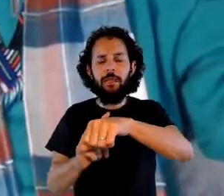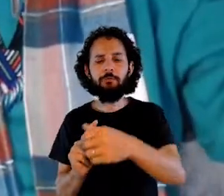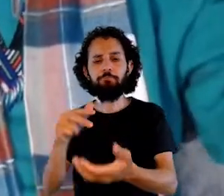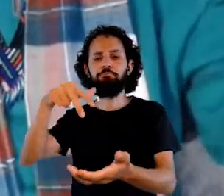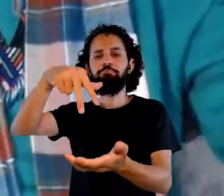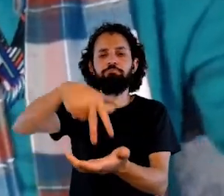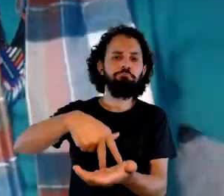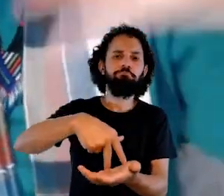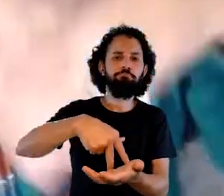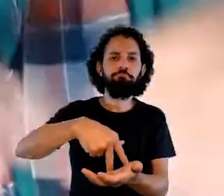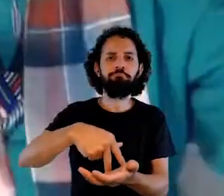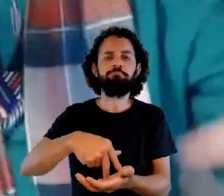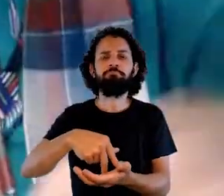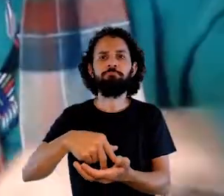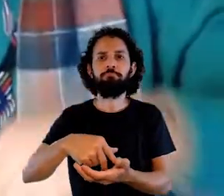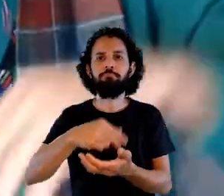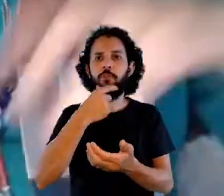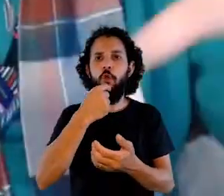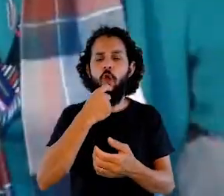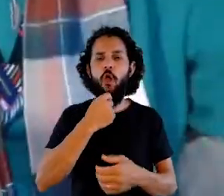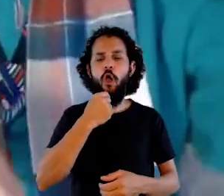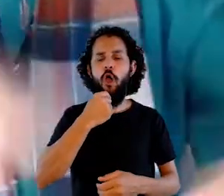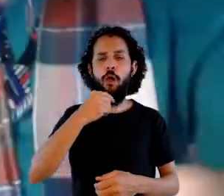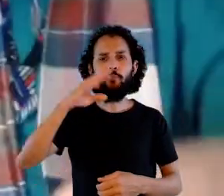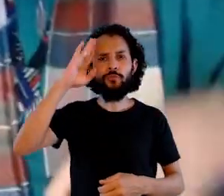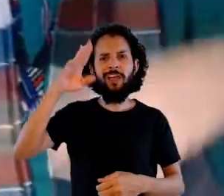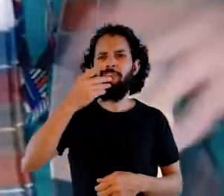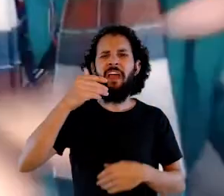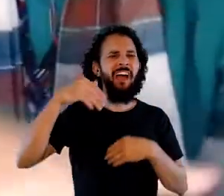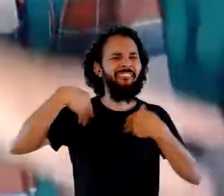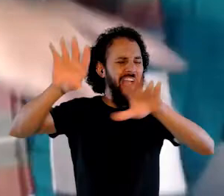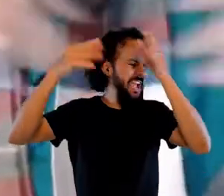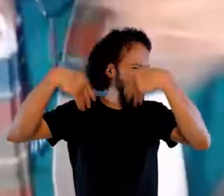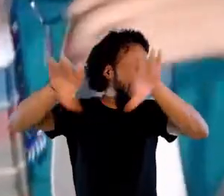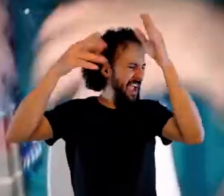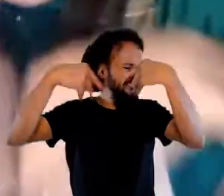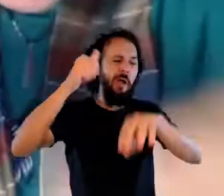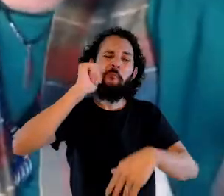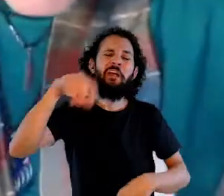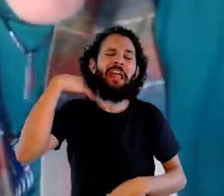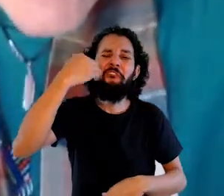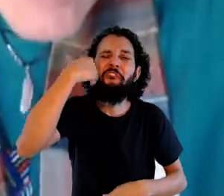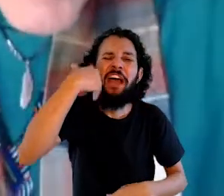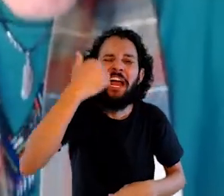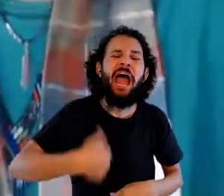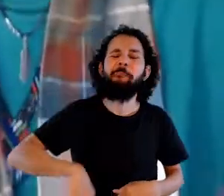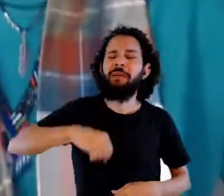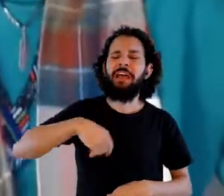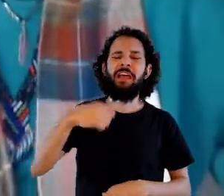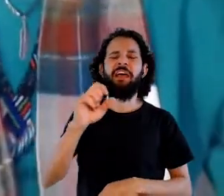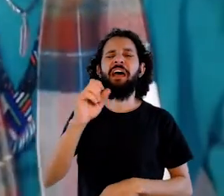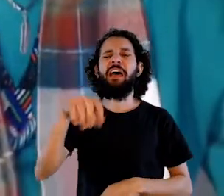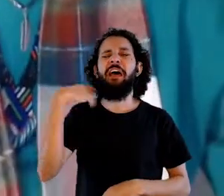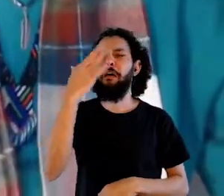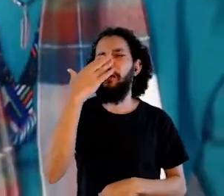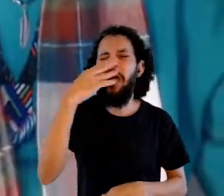ao verem, sai daqui, sua despudorada, vagabunda, mariposa, piranha, expulsaram a verdade do palácio.